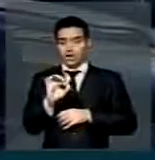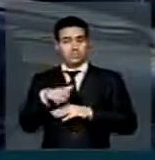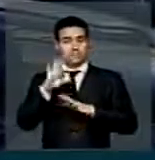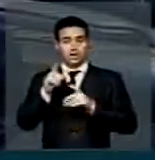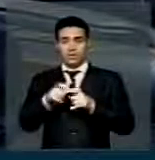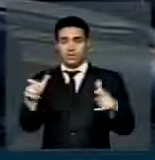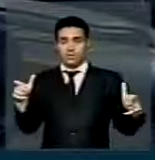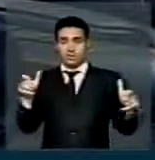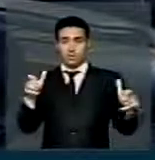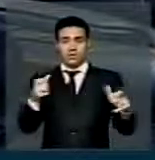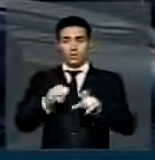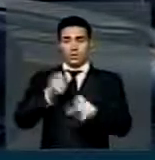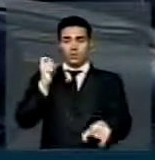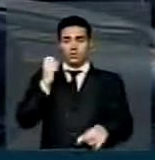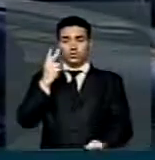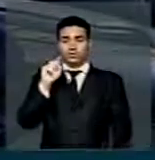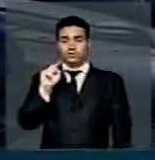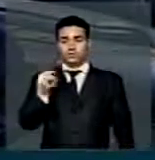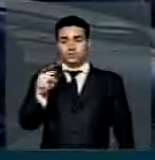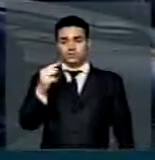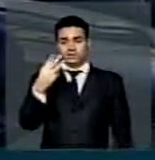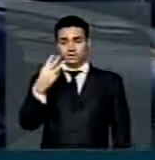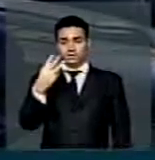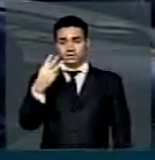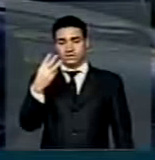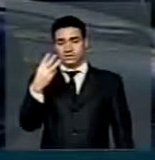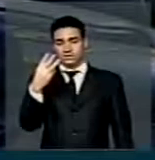com faturamento de